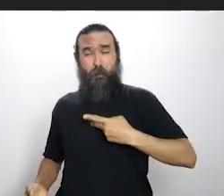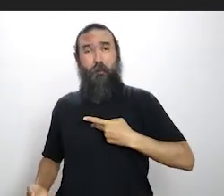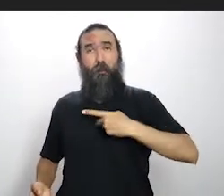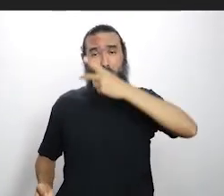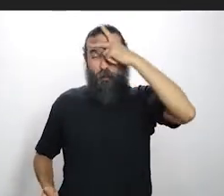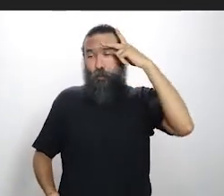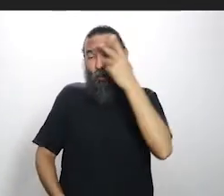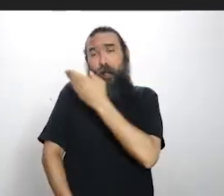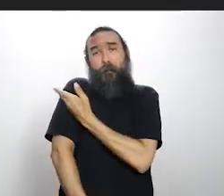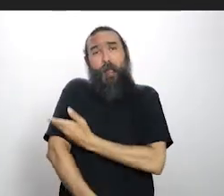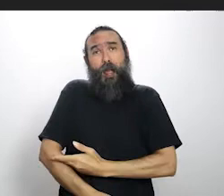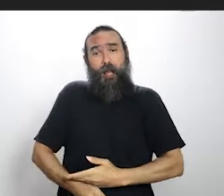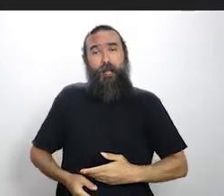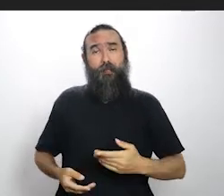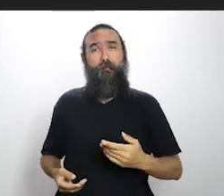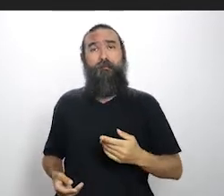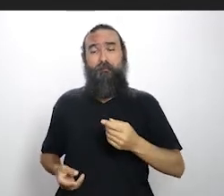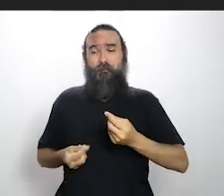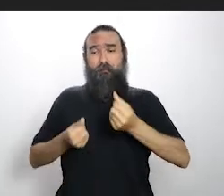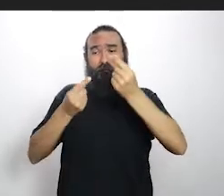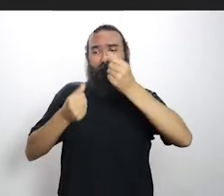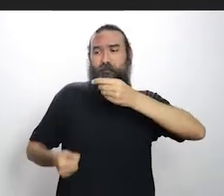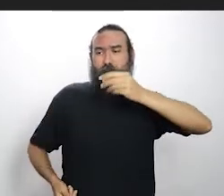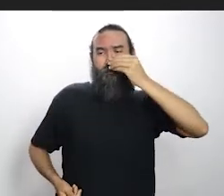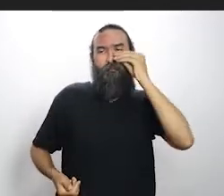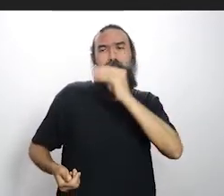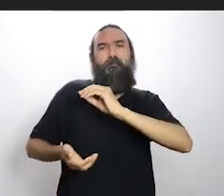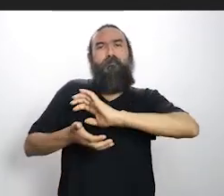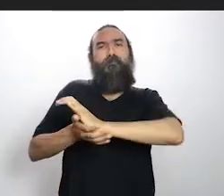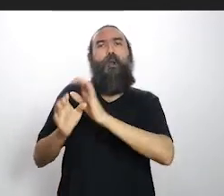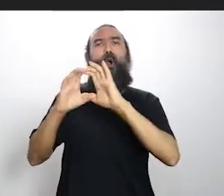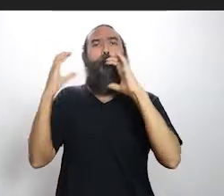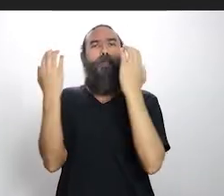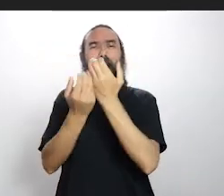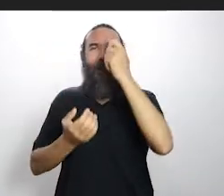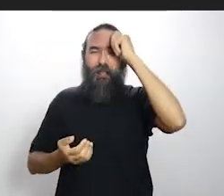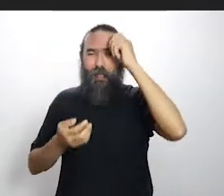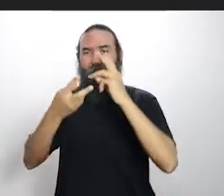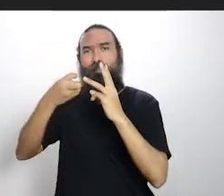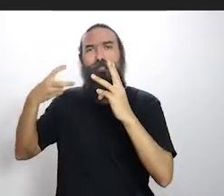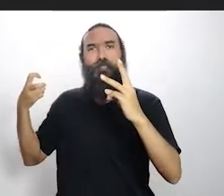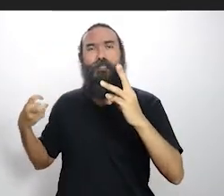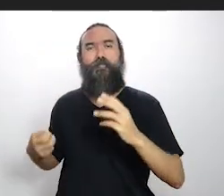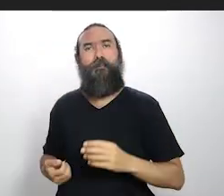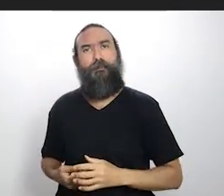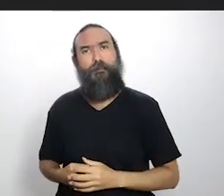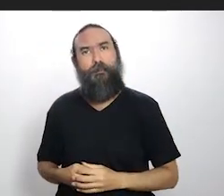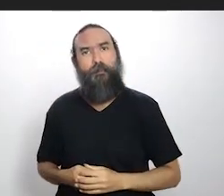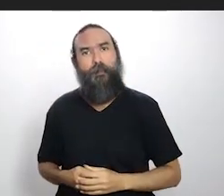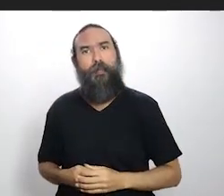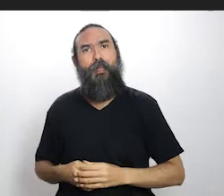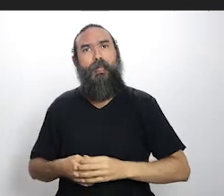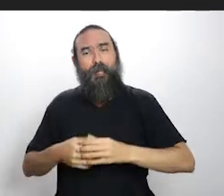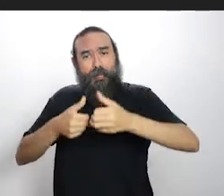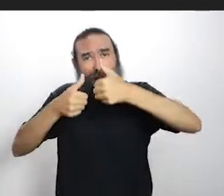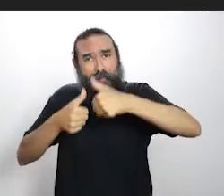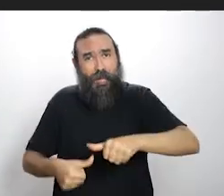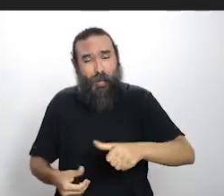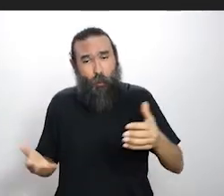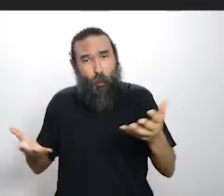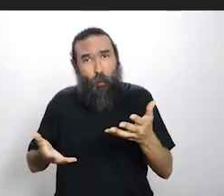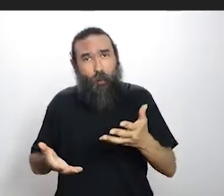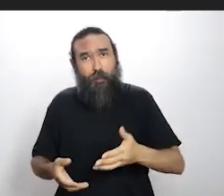é fundamental para esse genocídio continuado que nós vivemos. A partir da